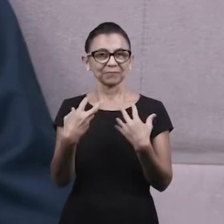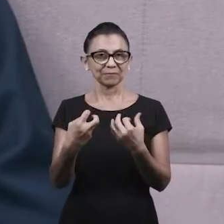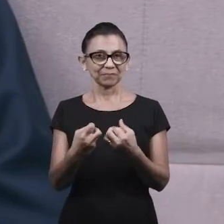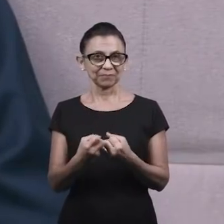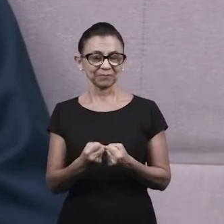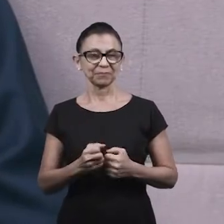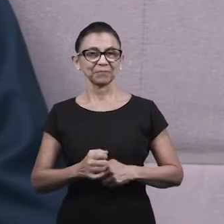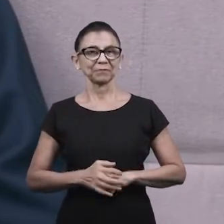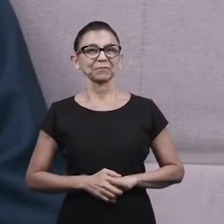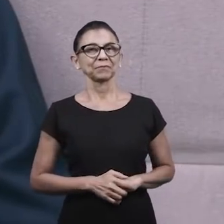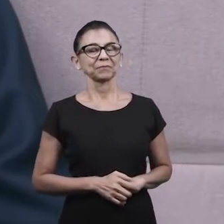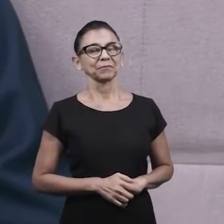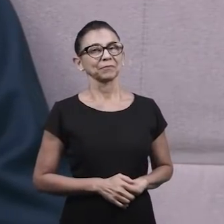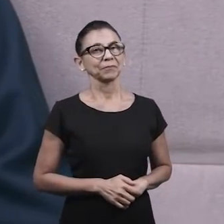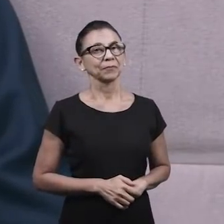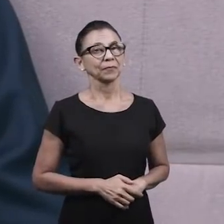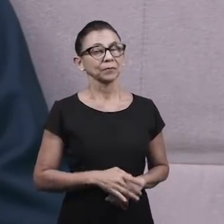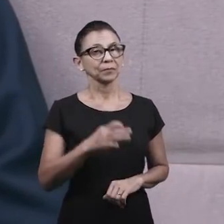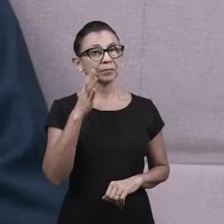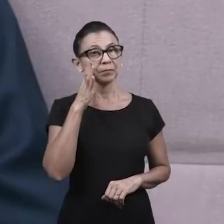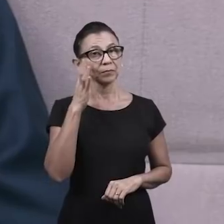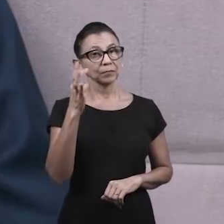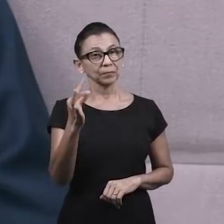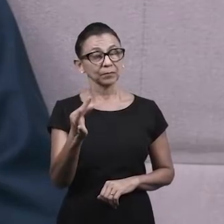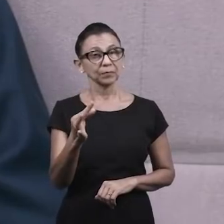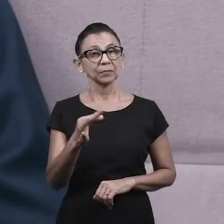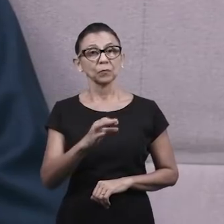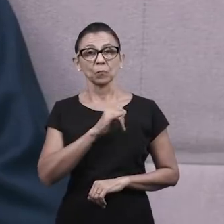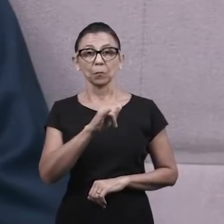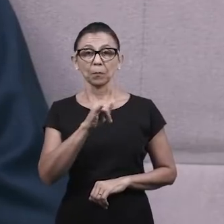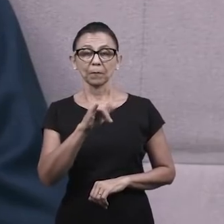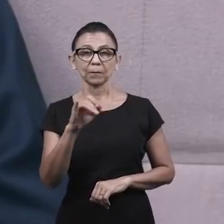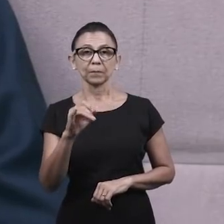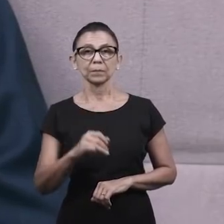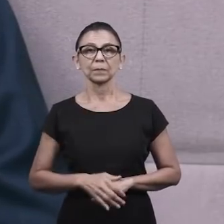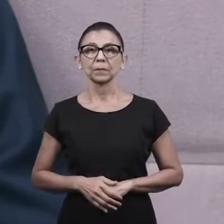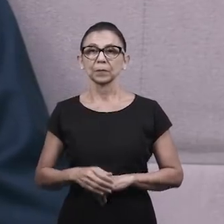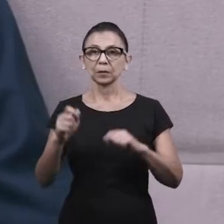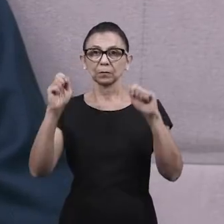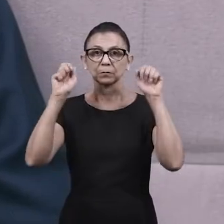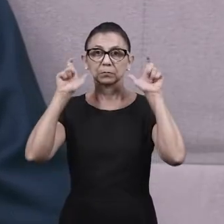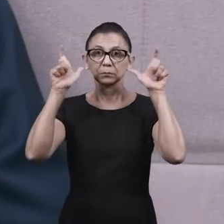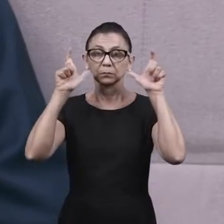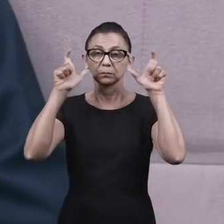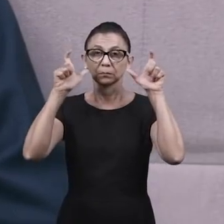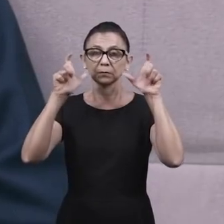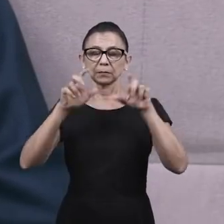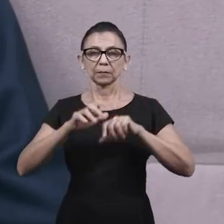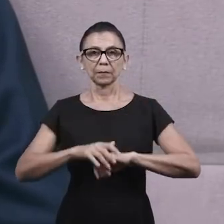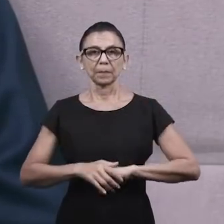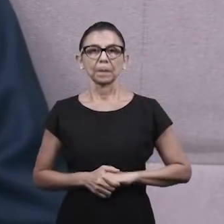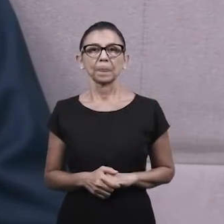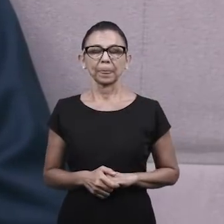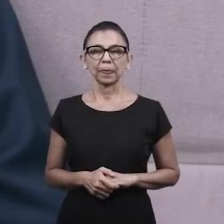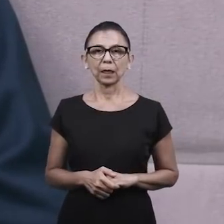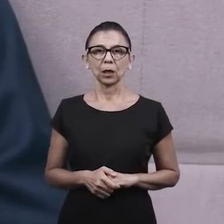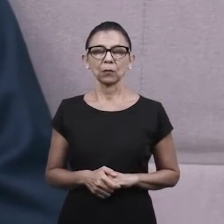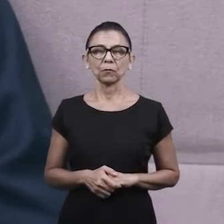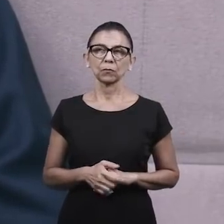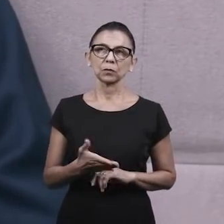diante de Deus? Como está a sua vida diante de Deus? Nós precisamos querer